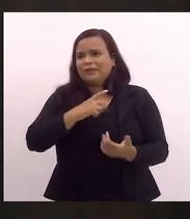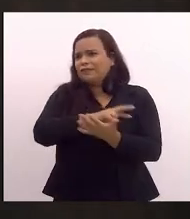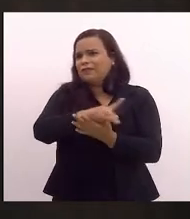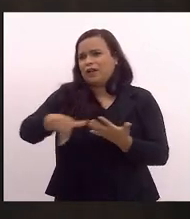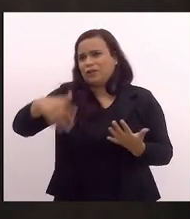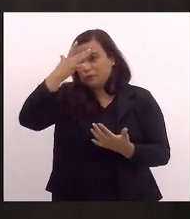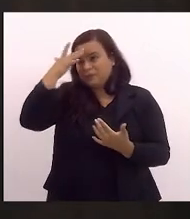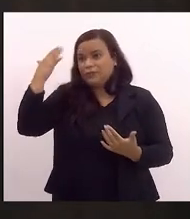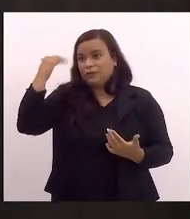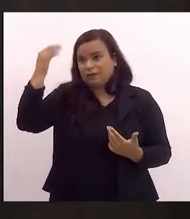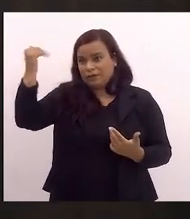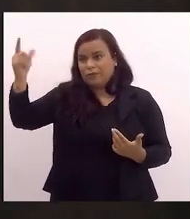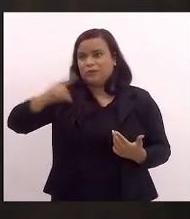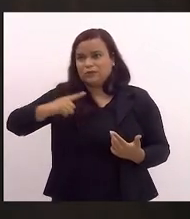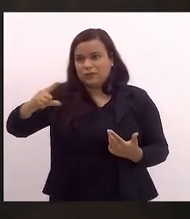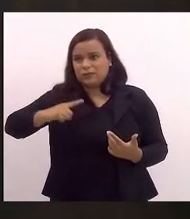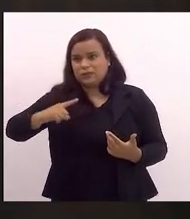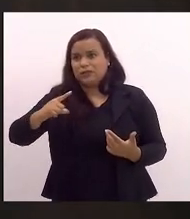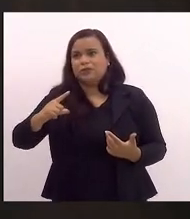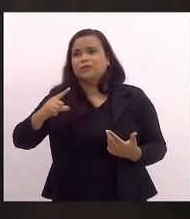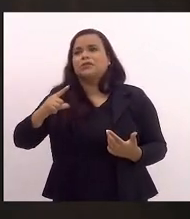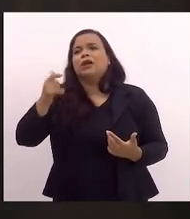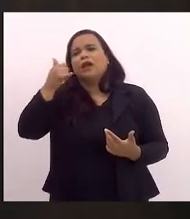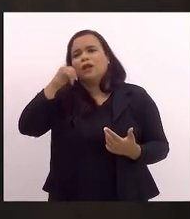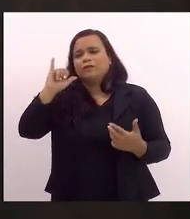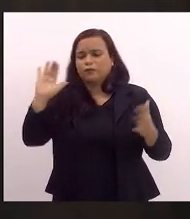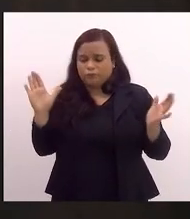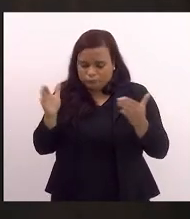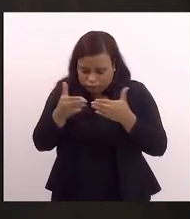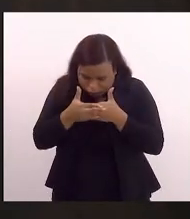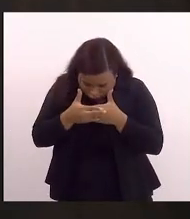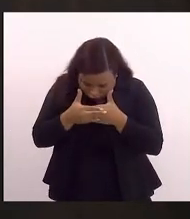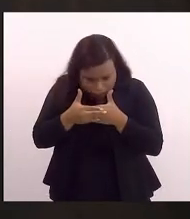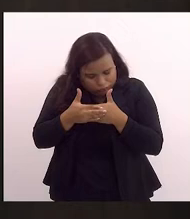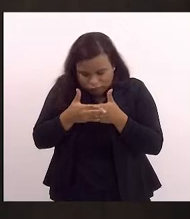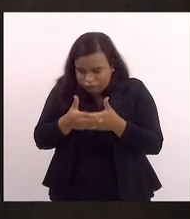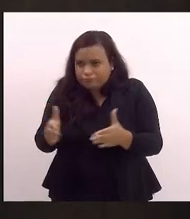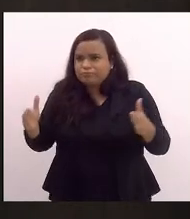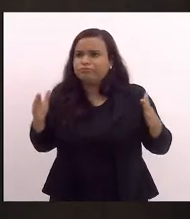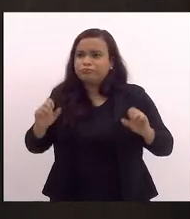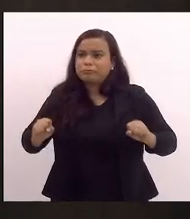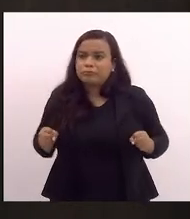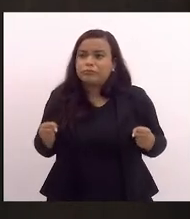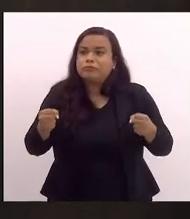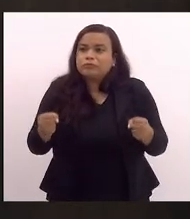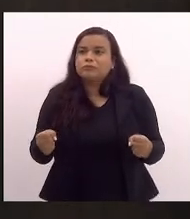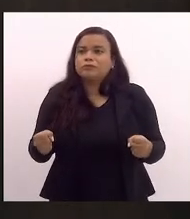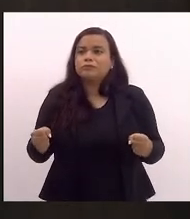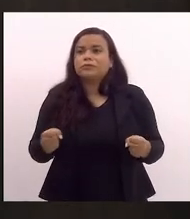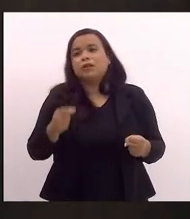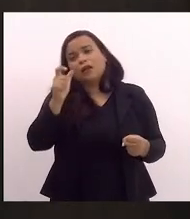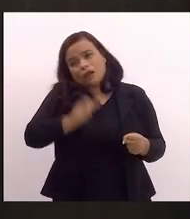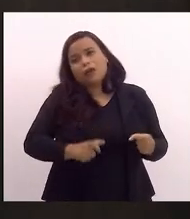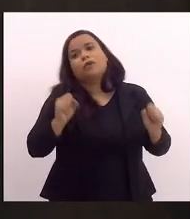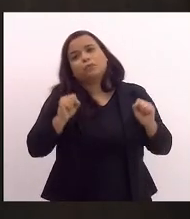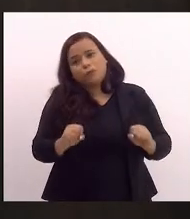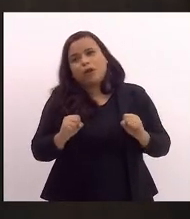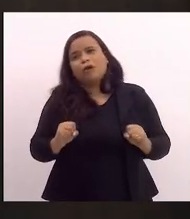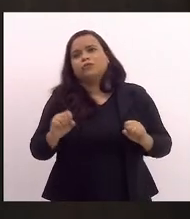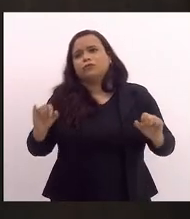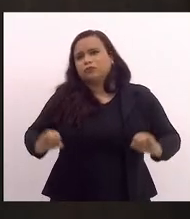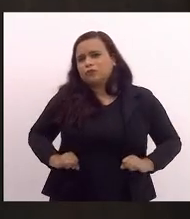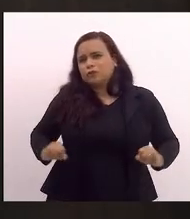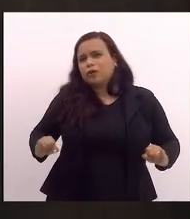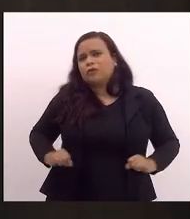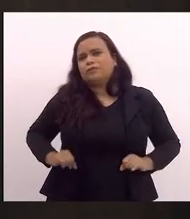pessoas famosas, para não se fechar em si. Gustavo não se fez mártir, e poderia, tem todos os